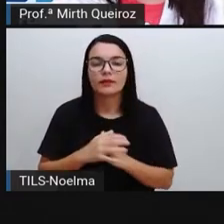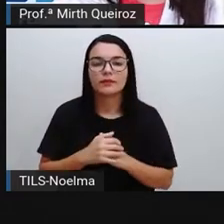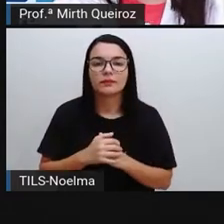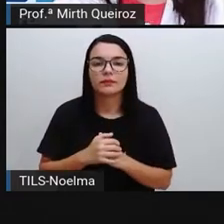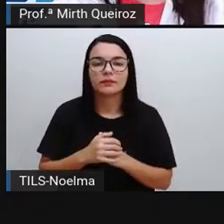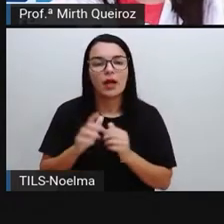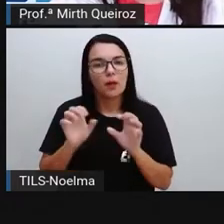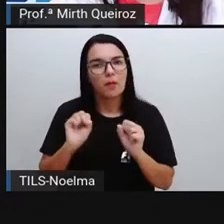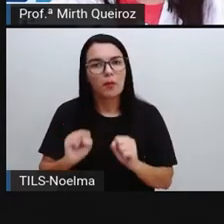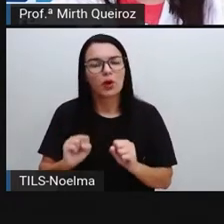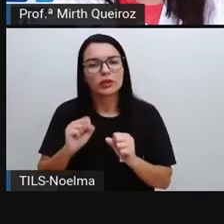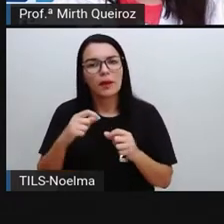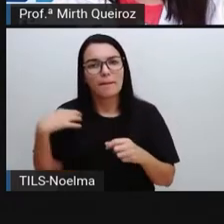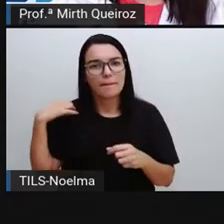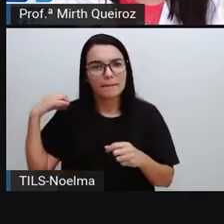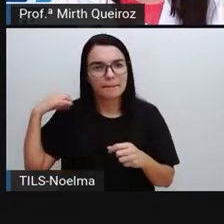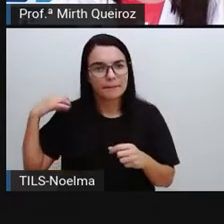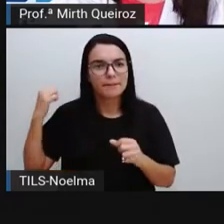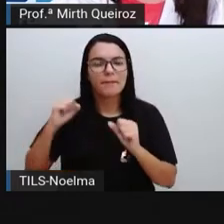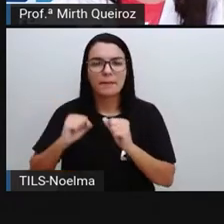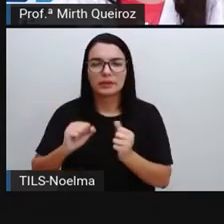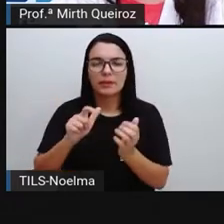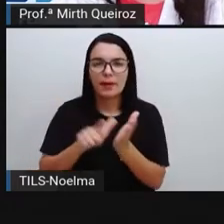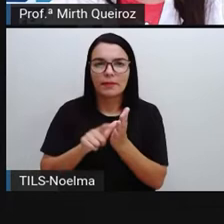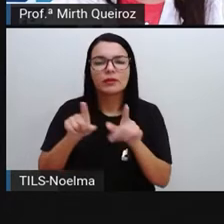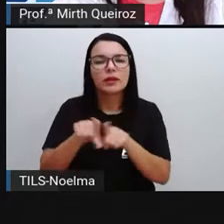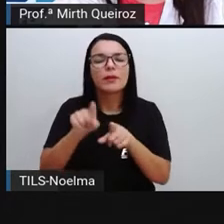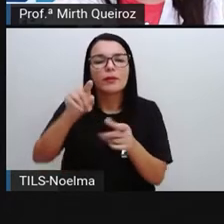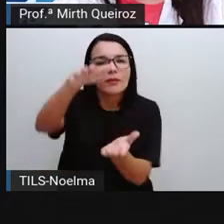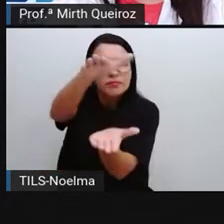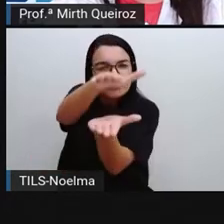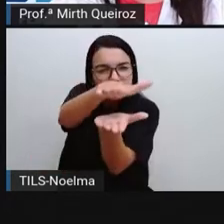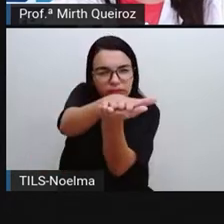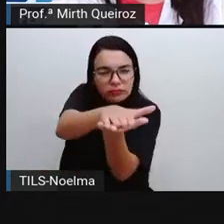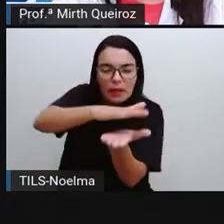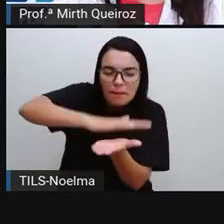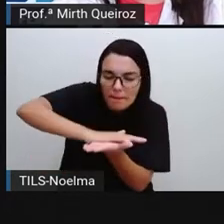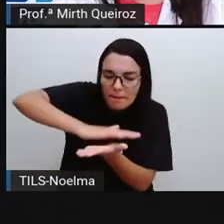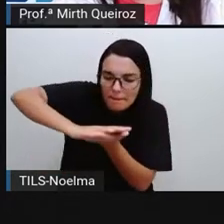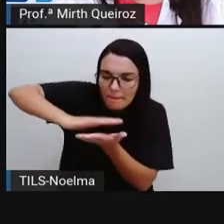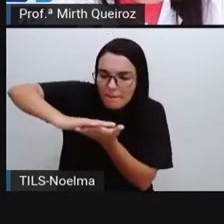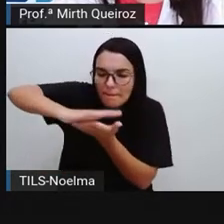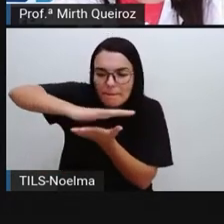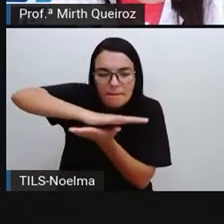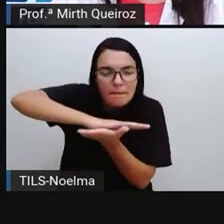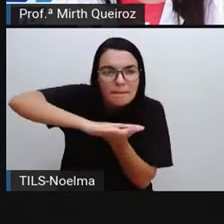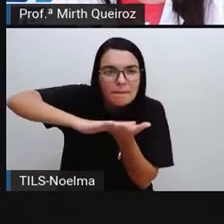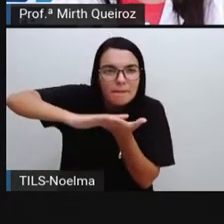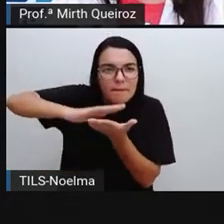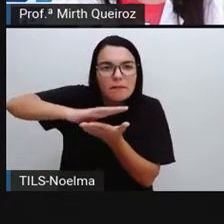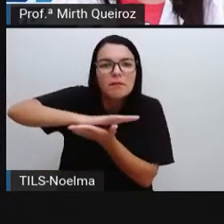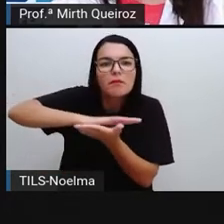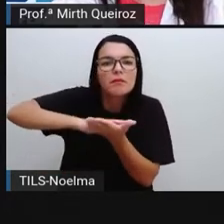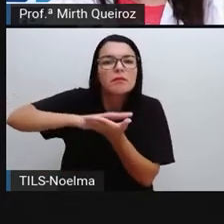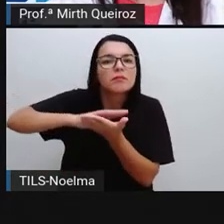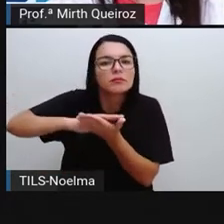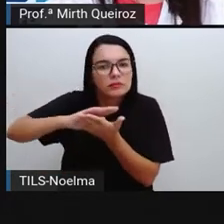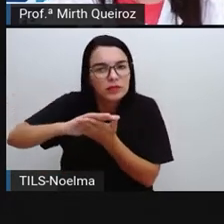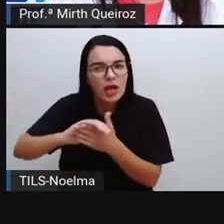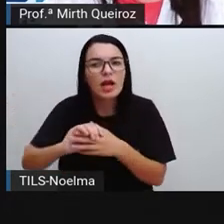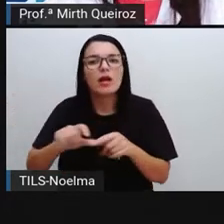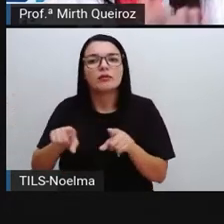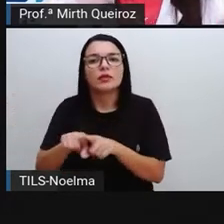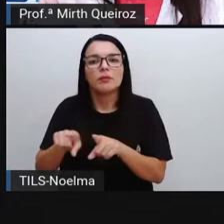o papel, né? E pressionar para que a gente possa fazer aí a impressão. Você pode utilizar a mão, né?